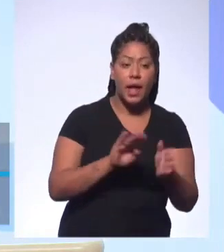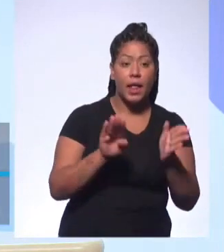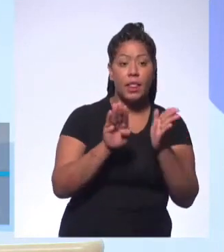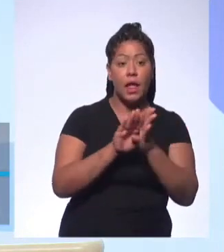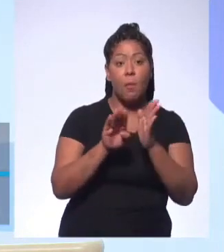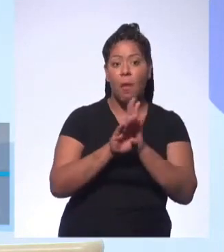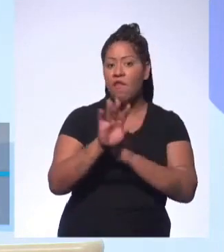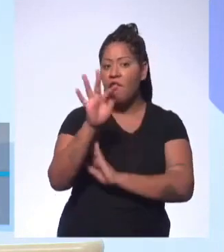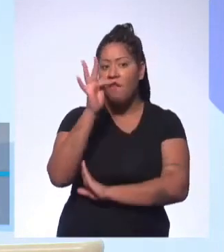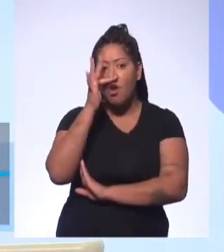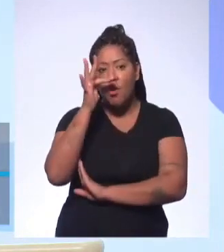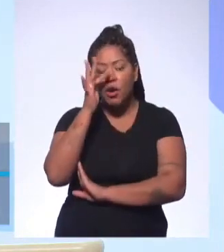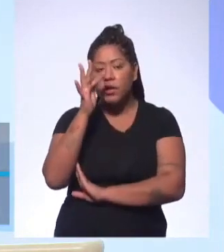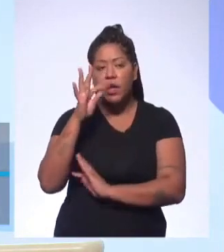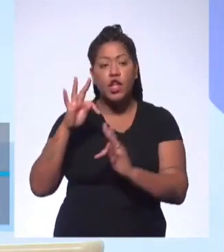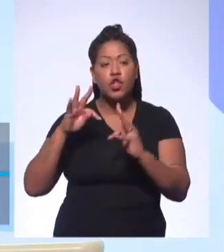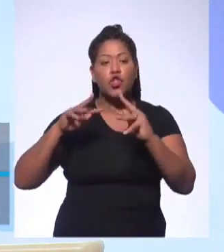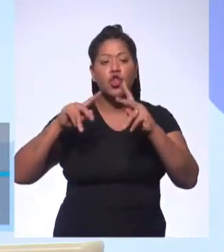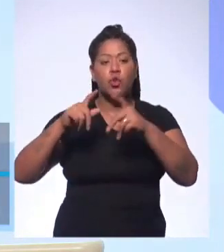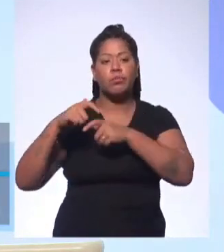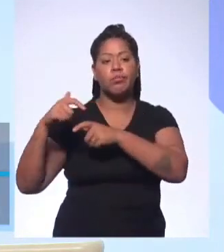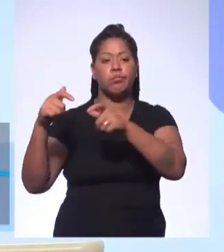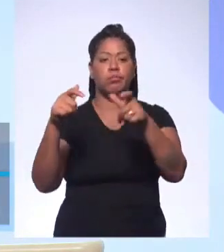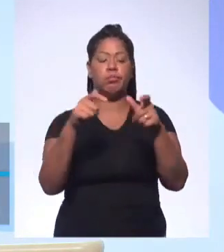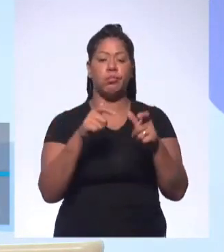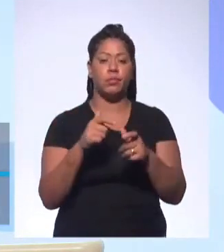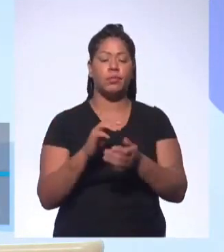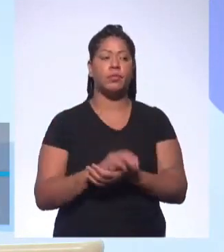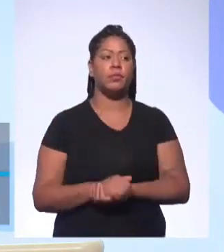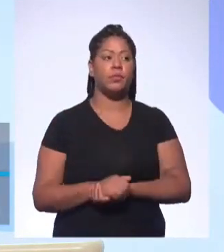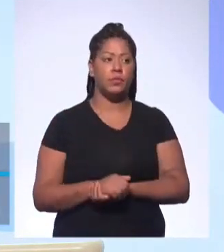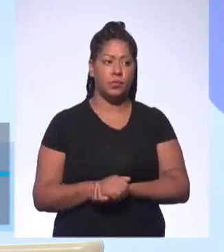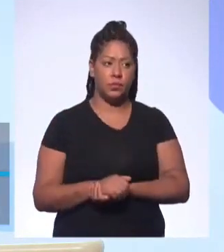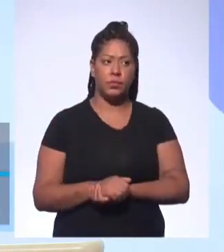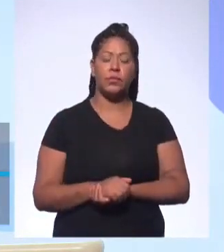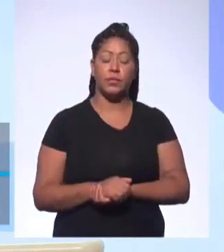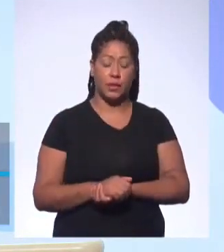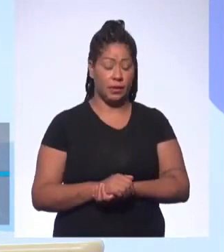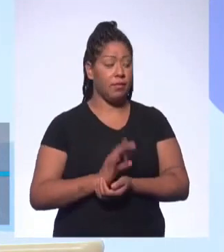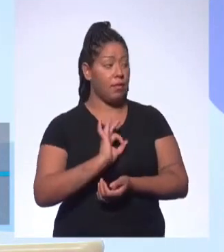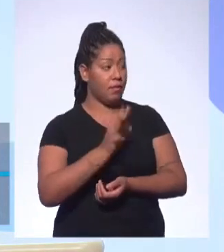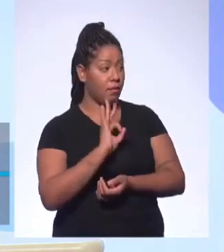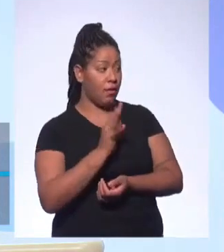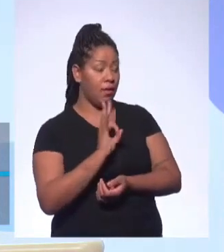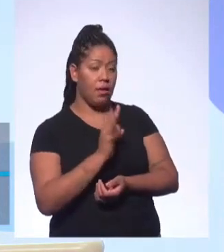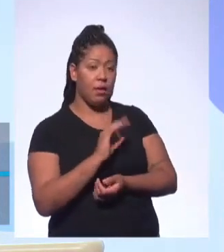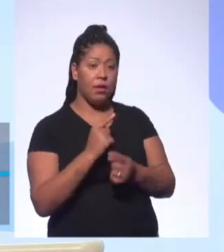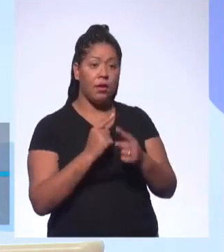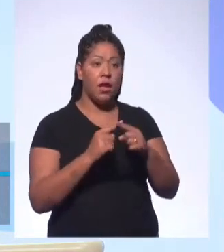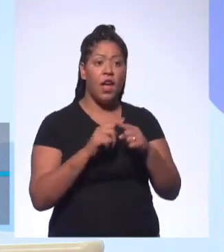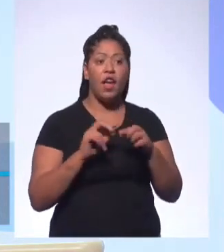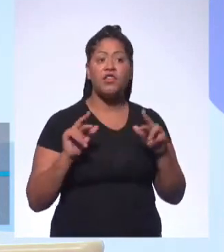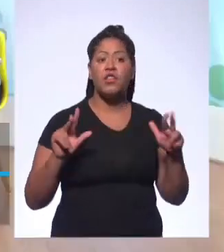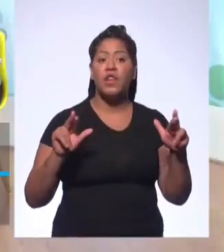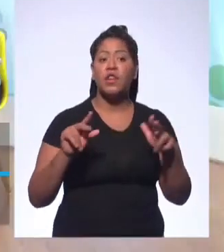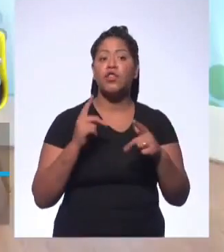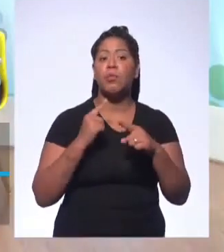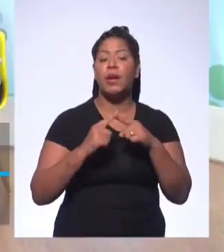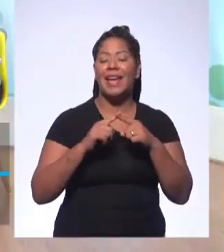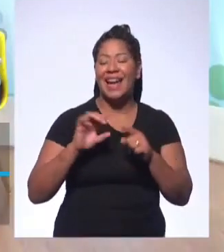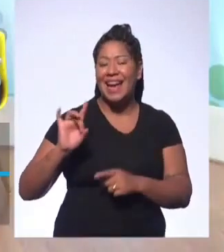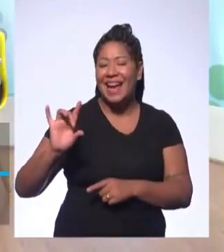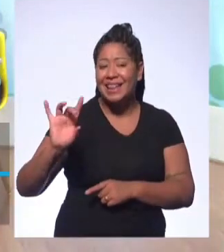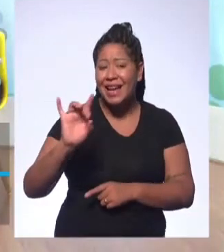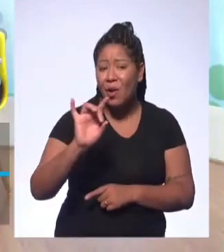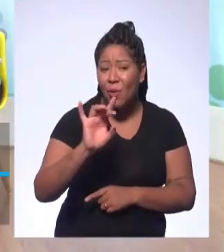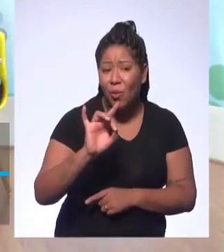planta. Muito bem. O bacteriófago T4, né, não nos deixa mentir. Olha, eles são diferentes porque cada um tem a sua maneira